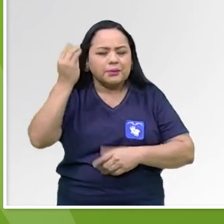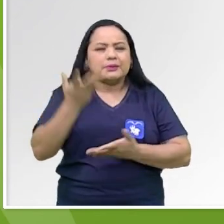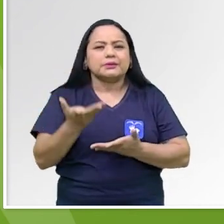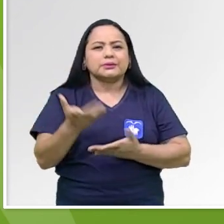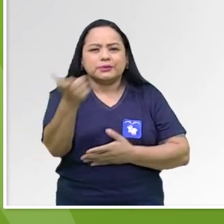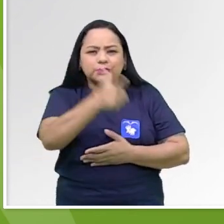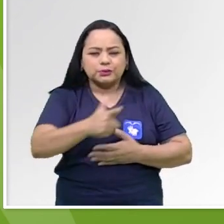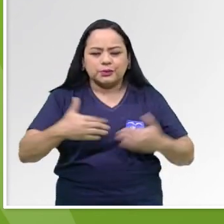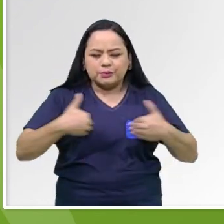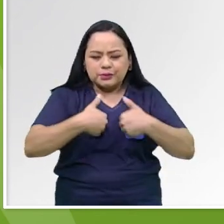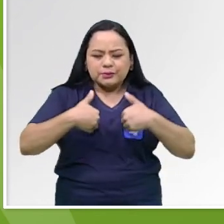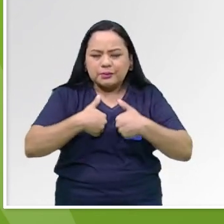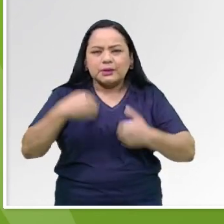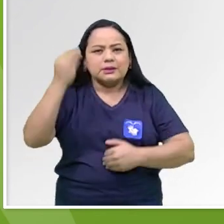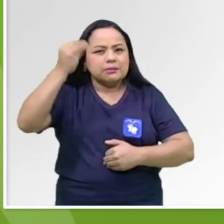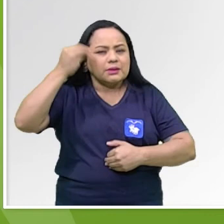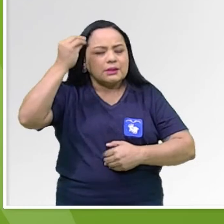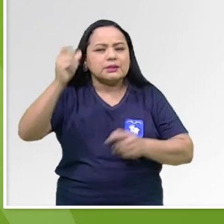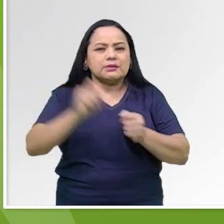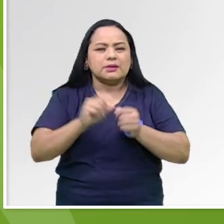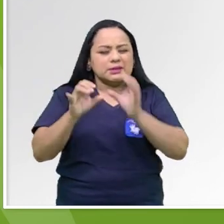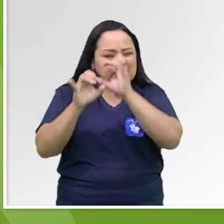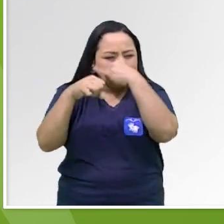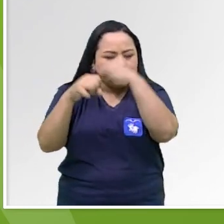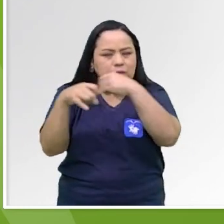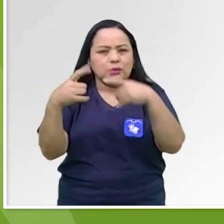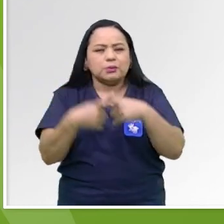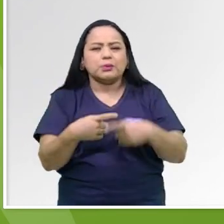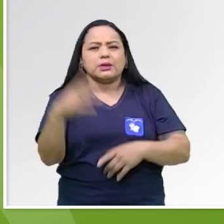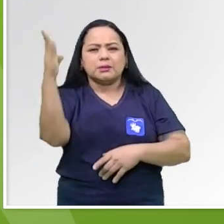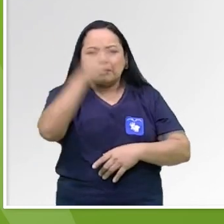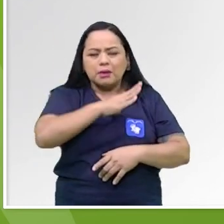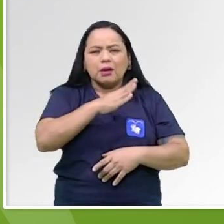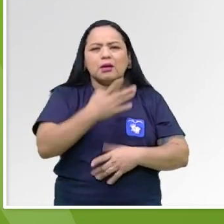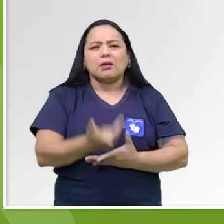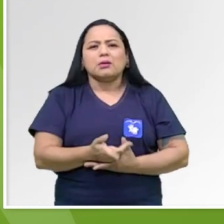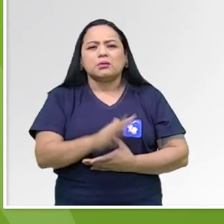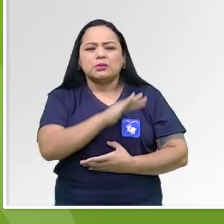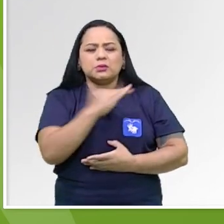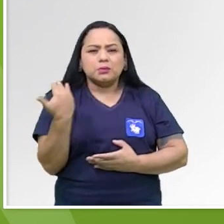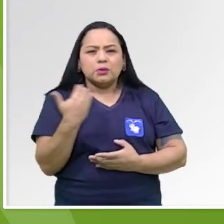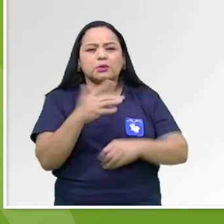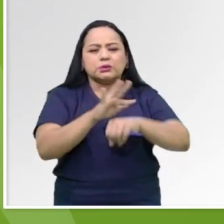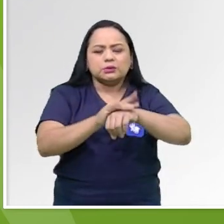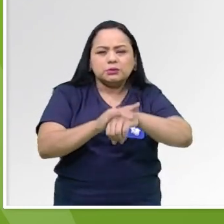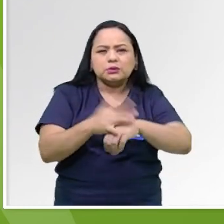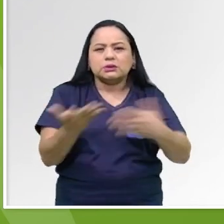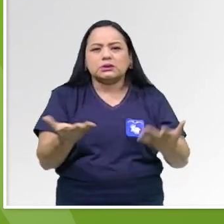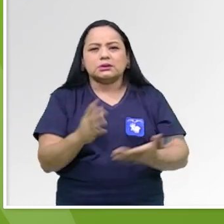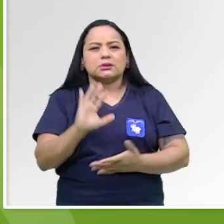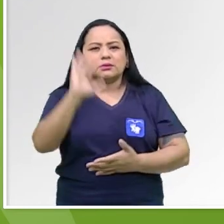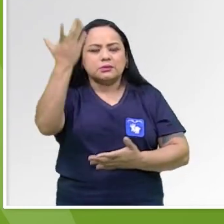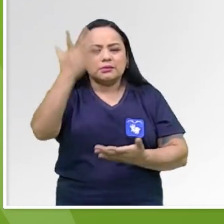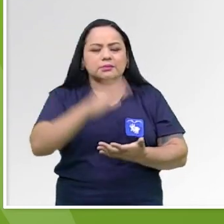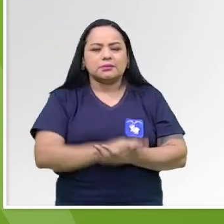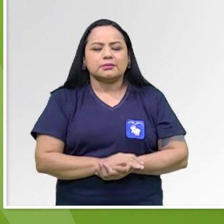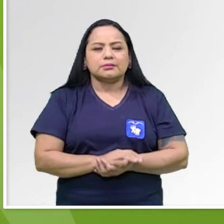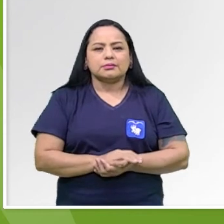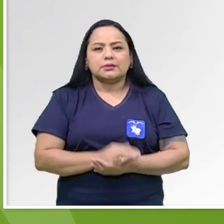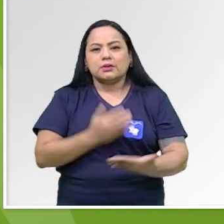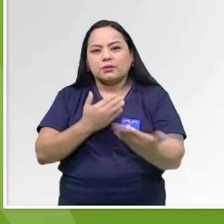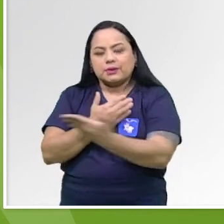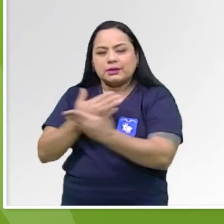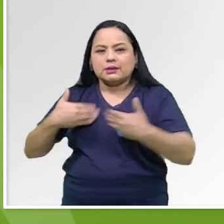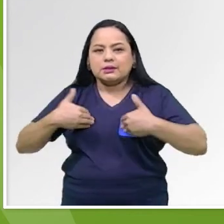em animais, tá? Porque vai prejudicá-los, vai matá-los e vai deixá-los doentes, tá bom? Então, esses